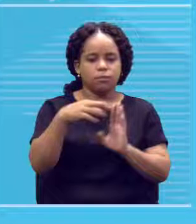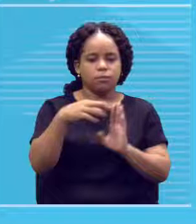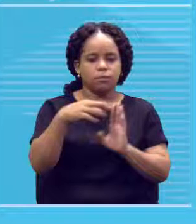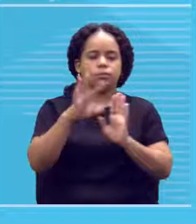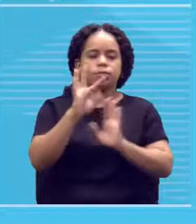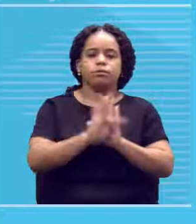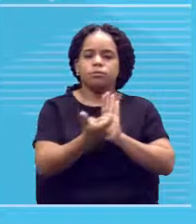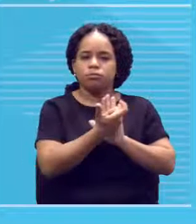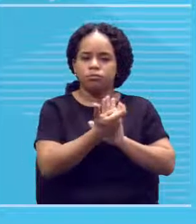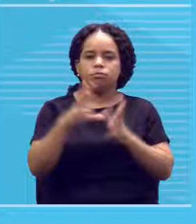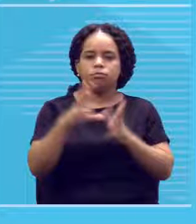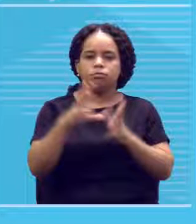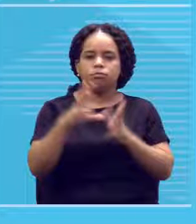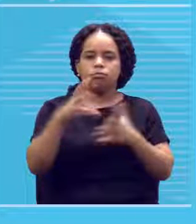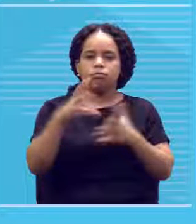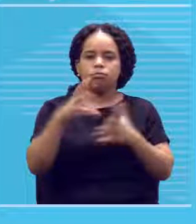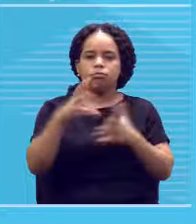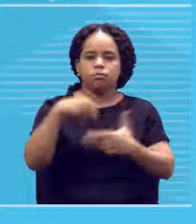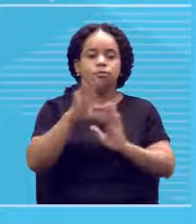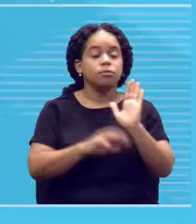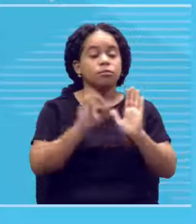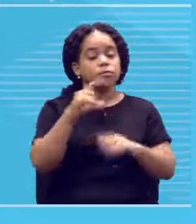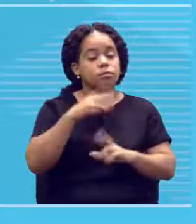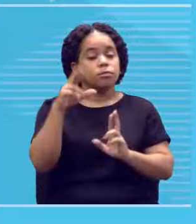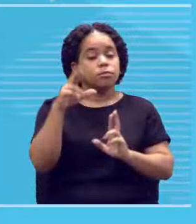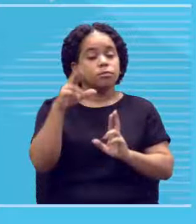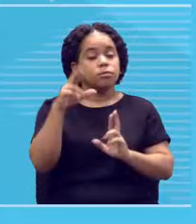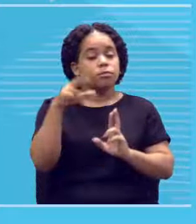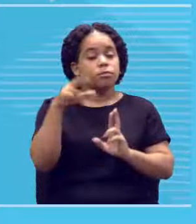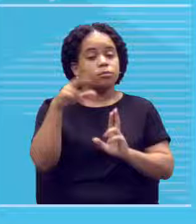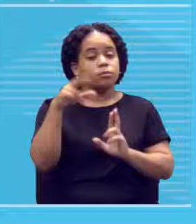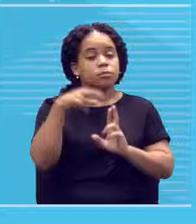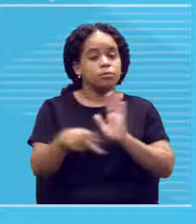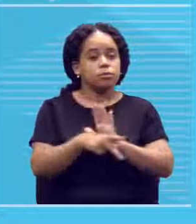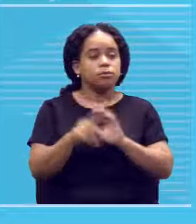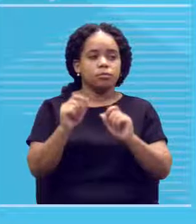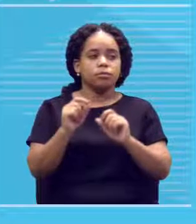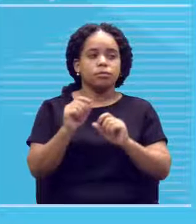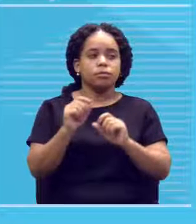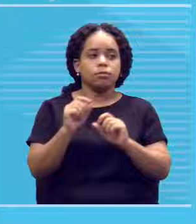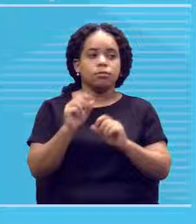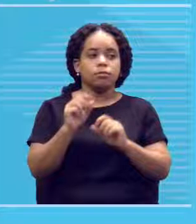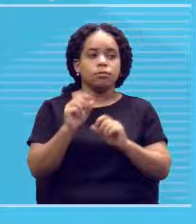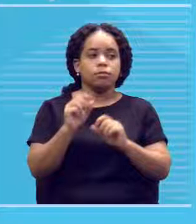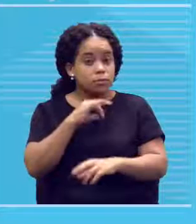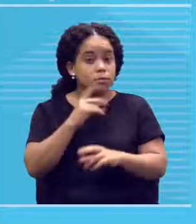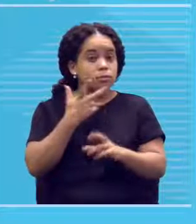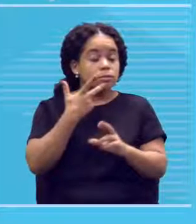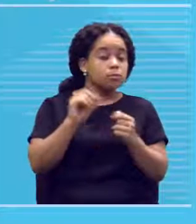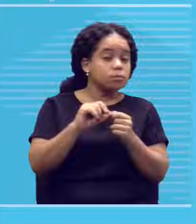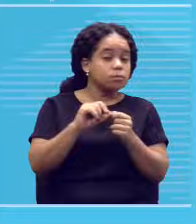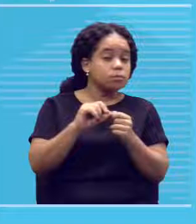se ele está se referindo é uma coesão referencial